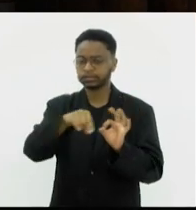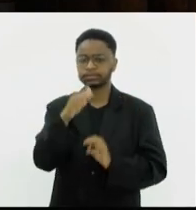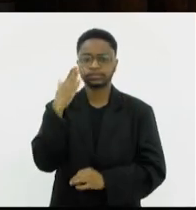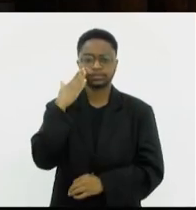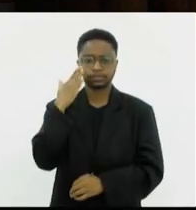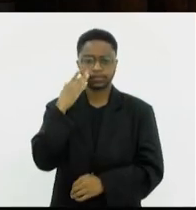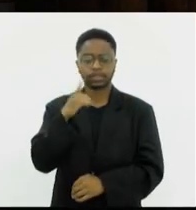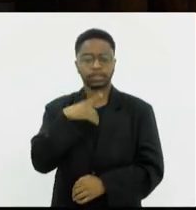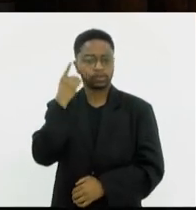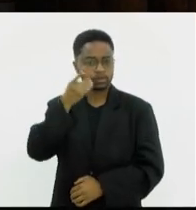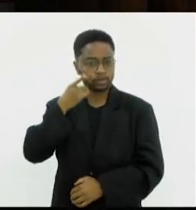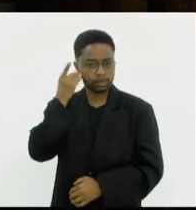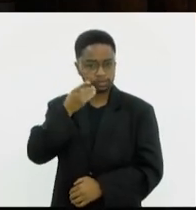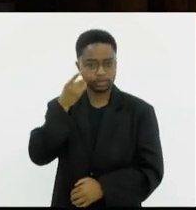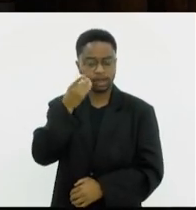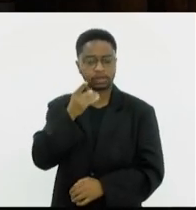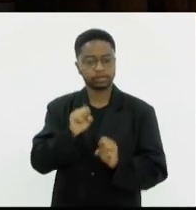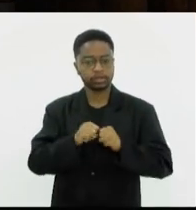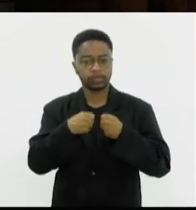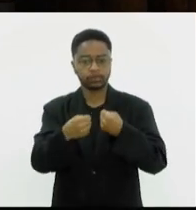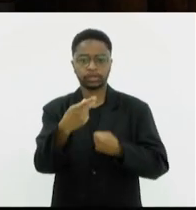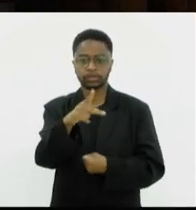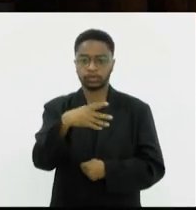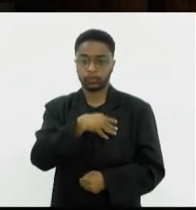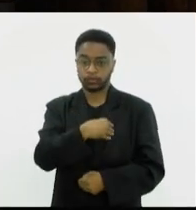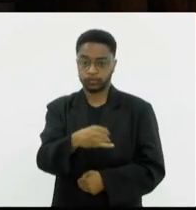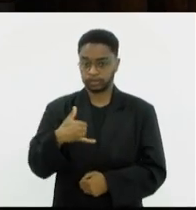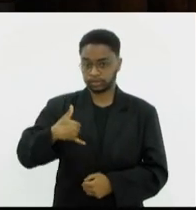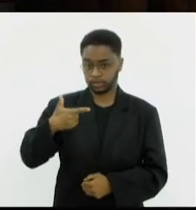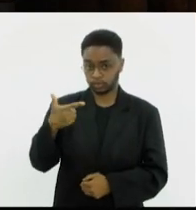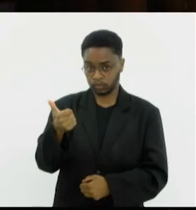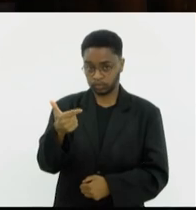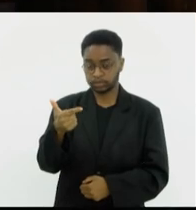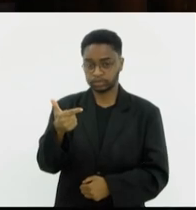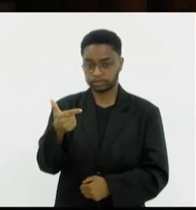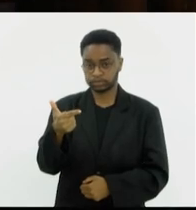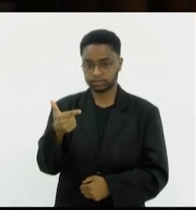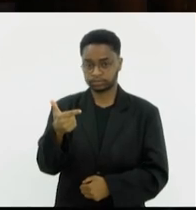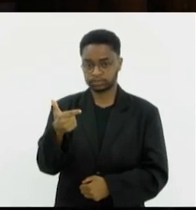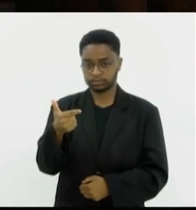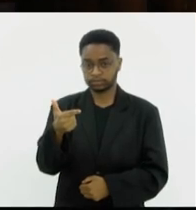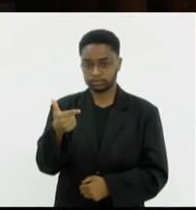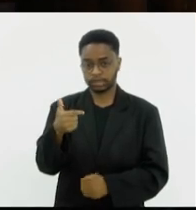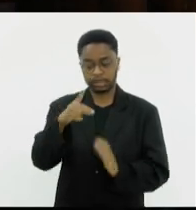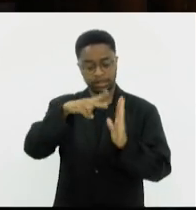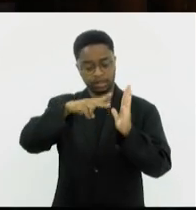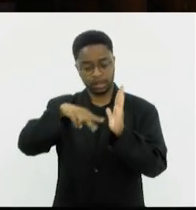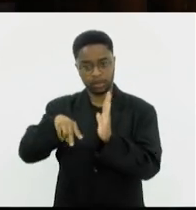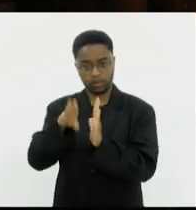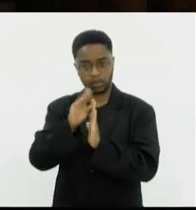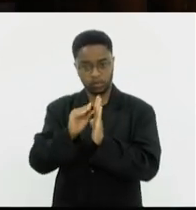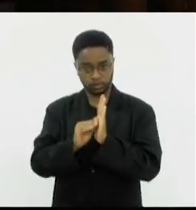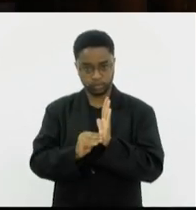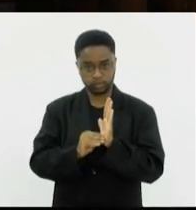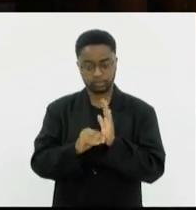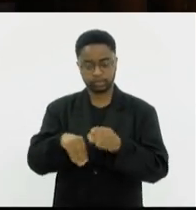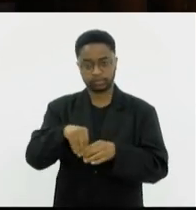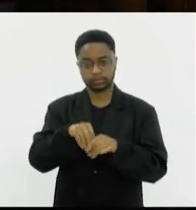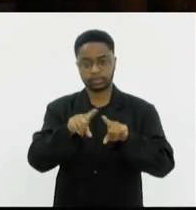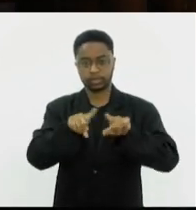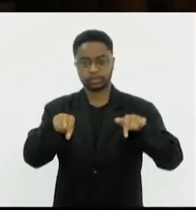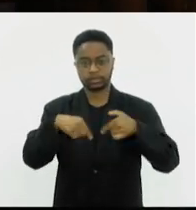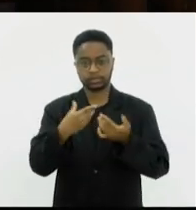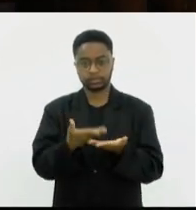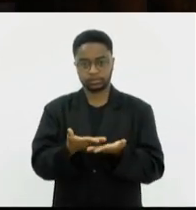que tem um deputado que defende que o seu filho de 12 anos consuma esse conteúdo dentro de sala de